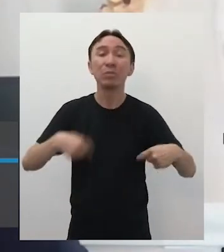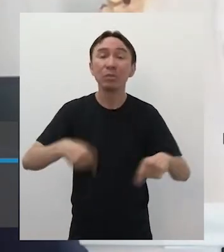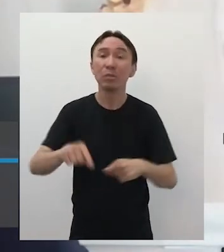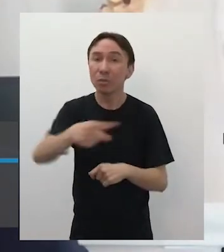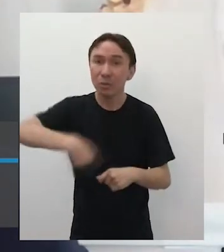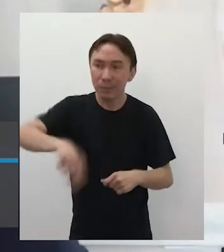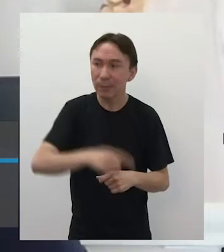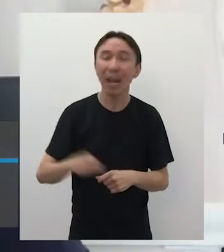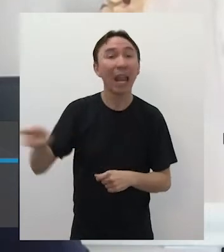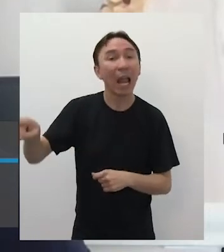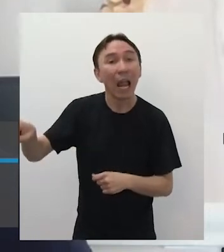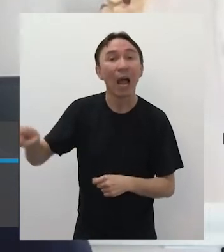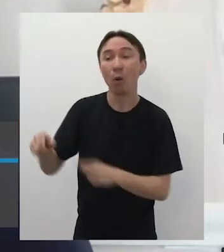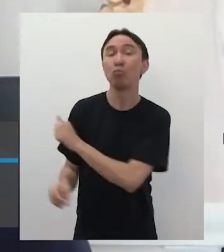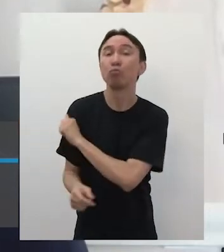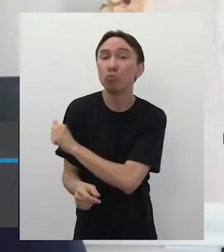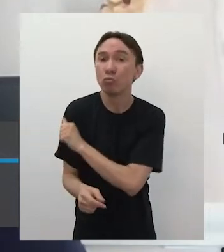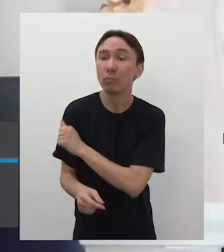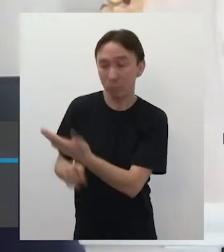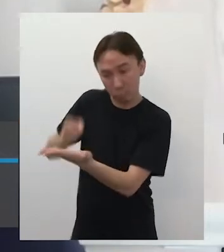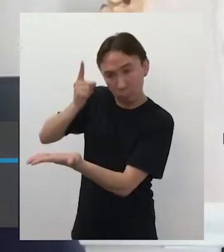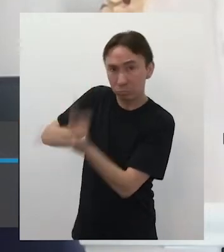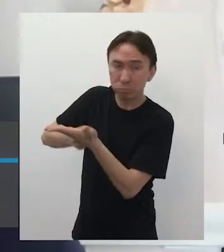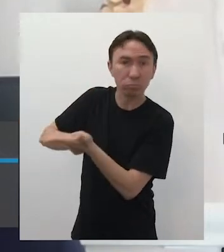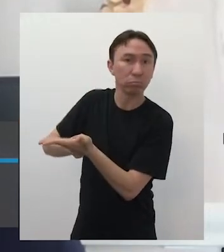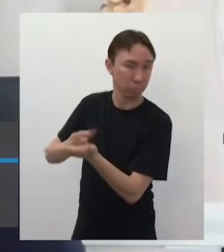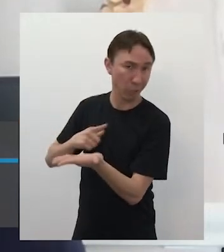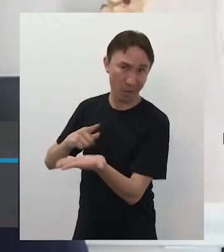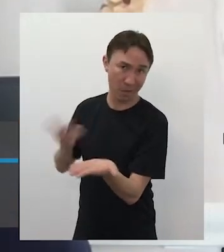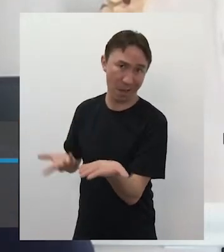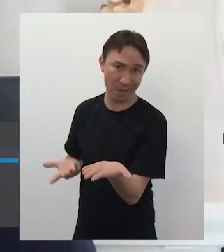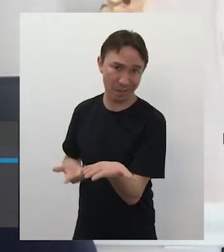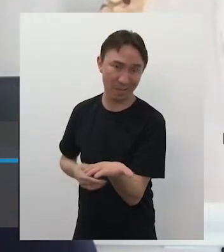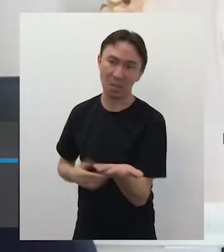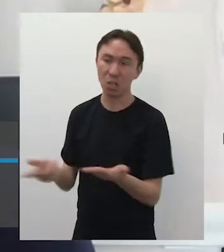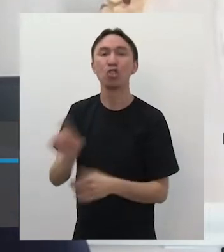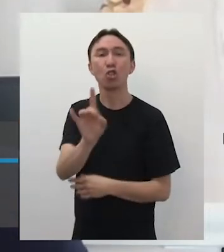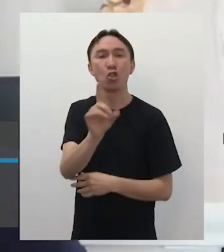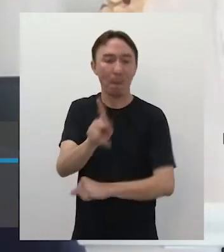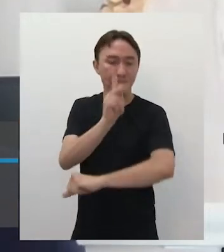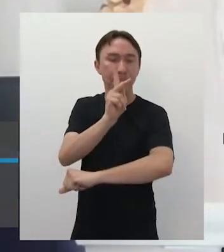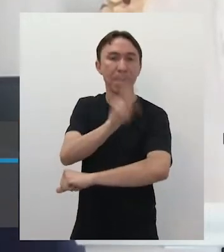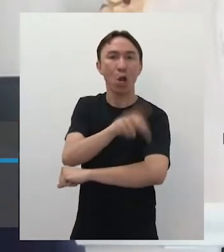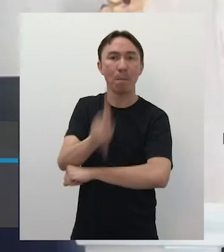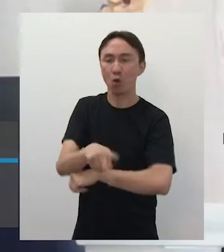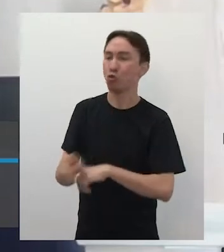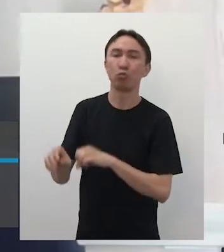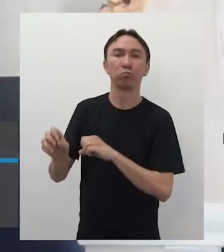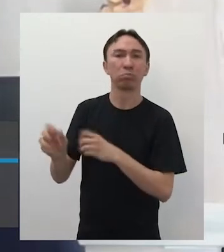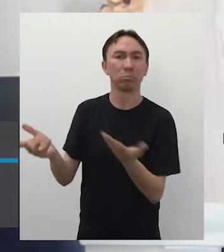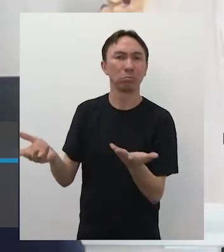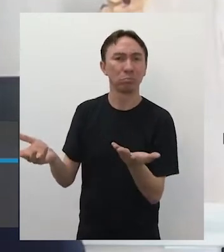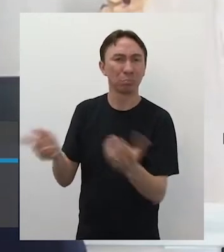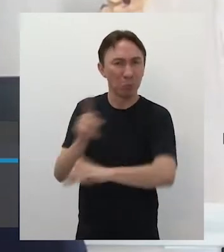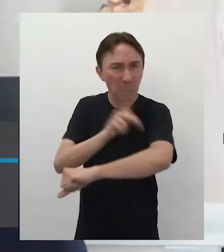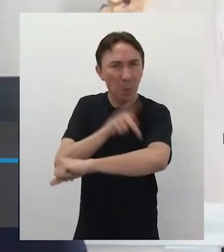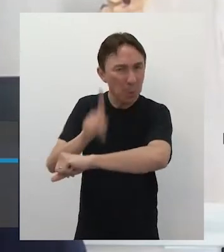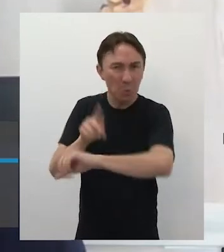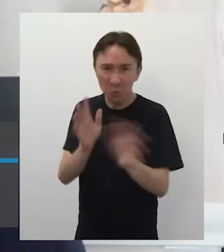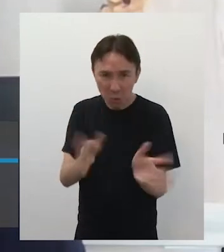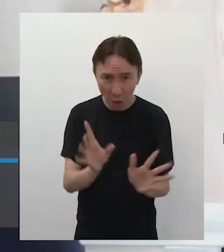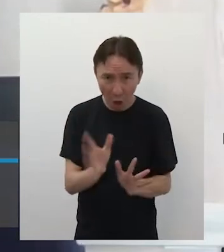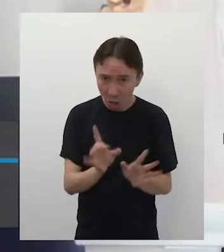nossa rotina diária, minha rotina com os alunos também, tá? E nós, professores, a gente precisa ter consciência